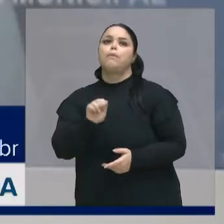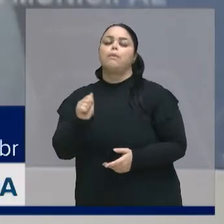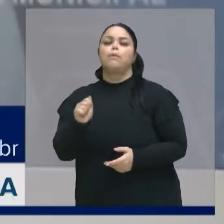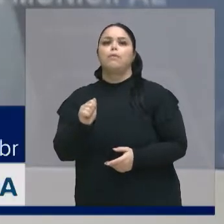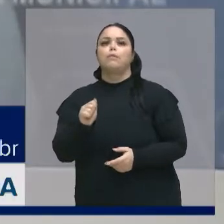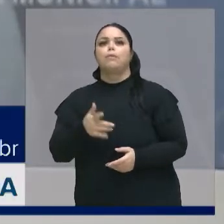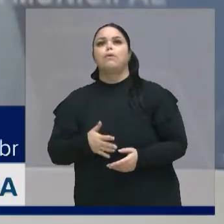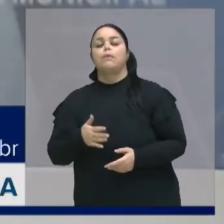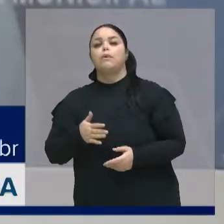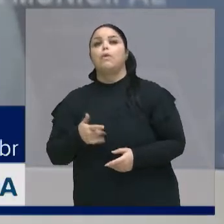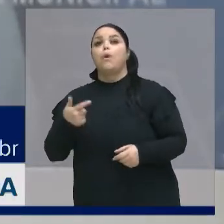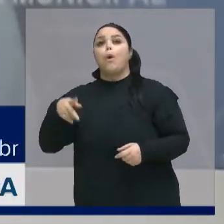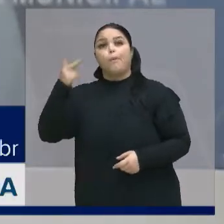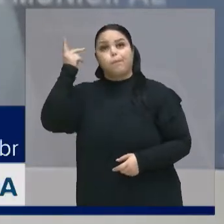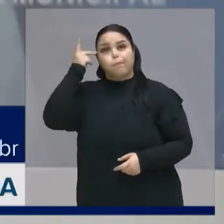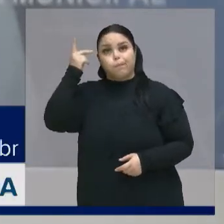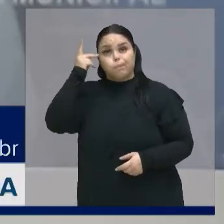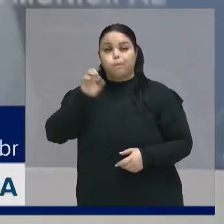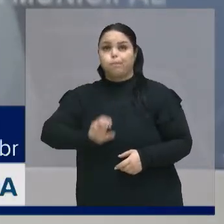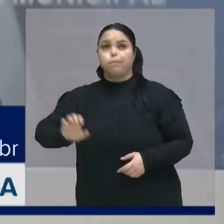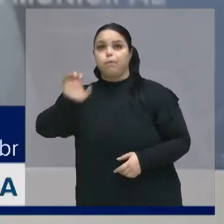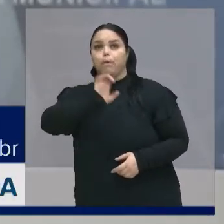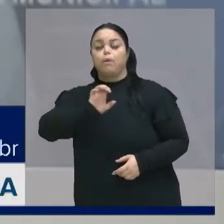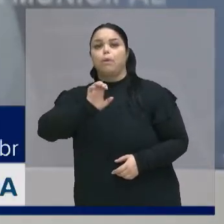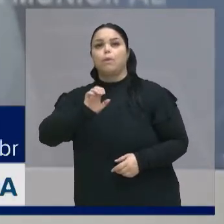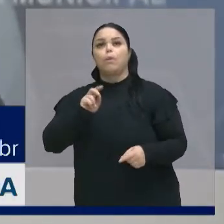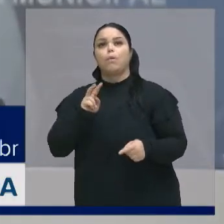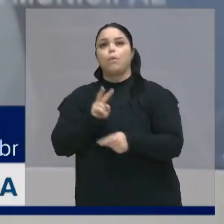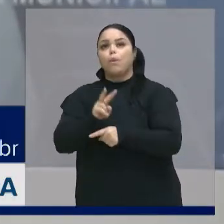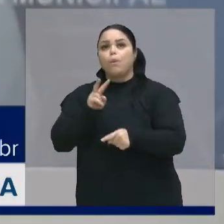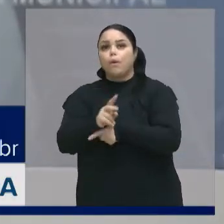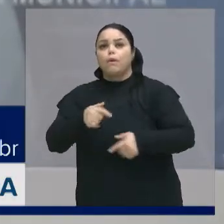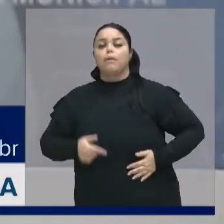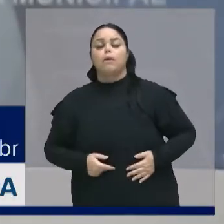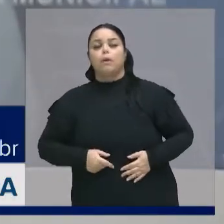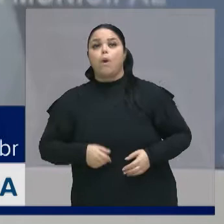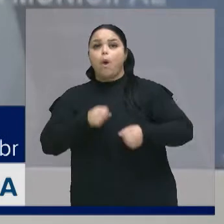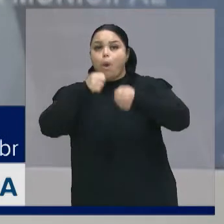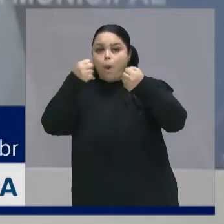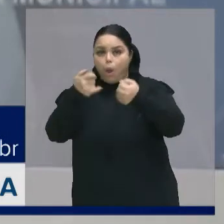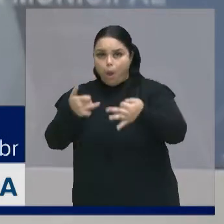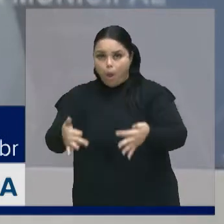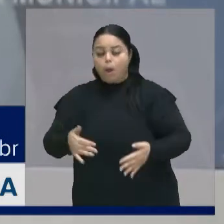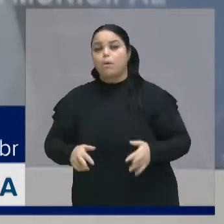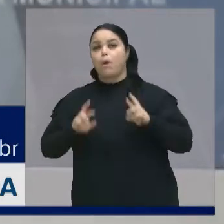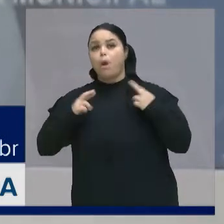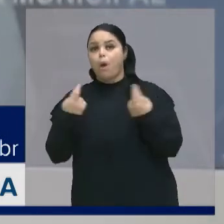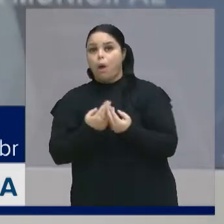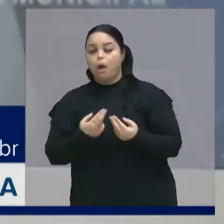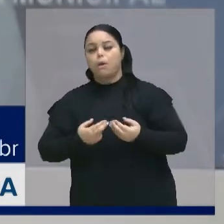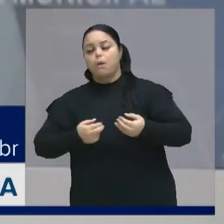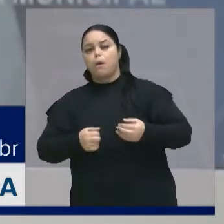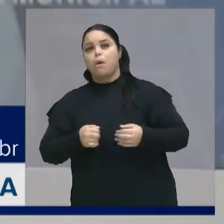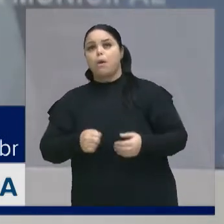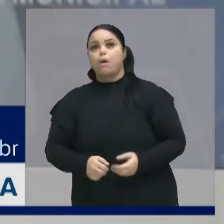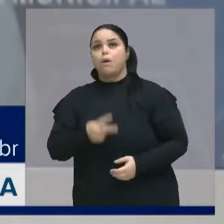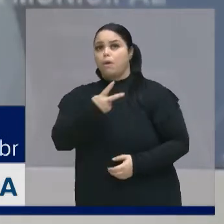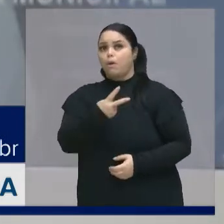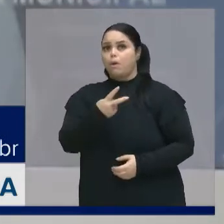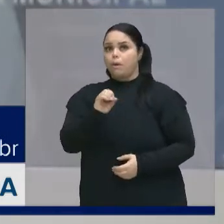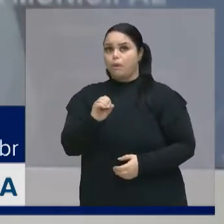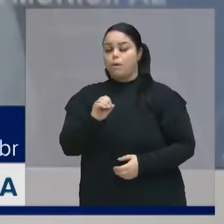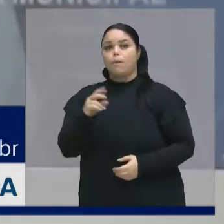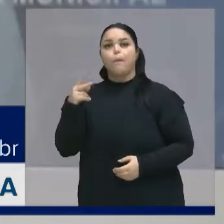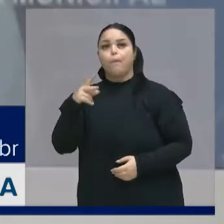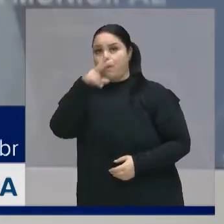abastecimento do Estado de São Paulo, onde ele colocou para todos nós, numa grande reunião, com 20